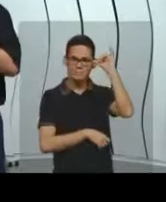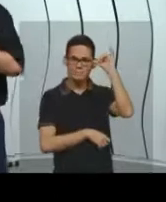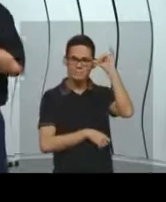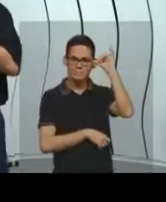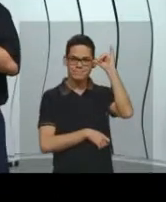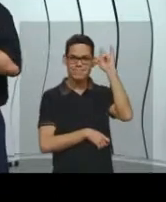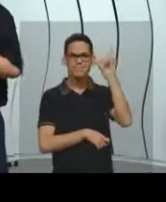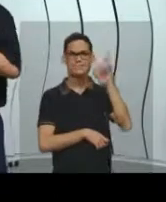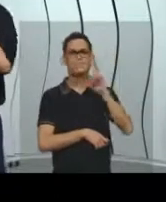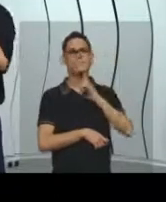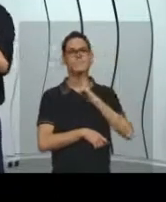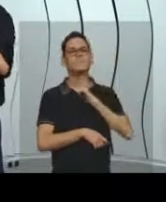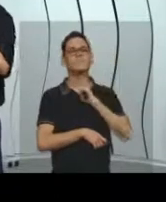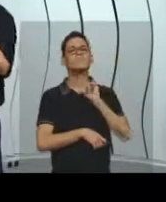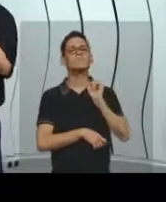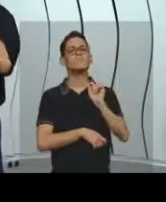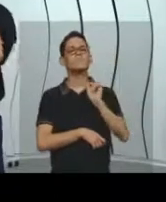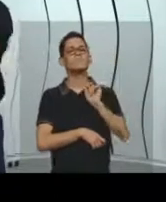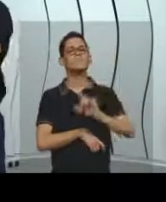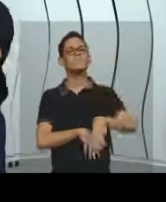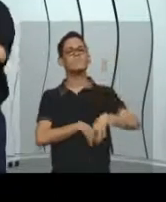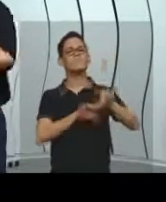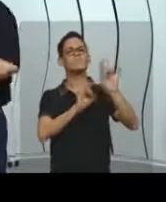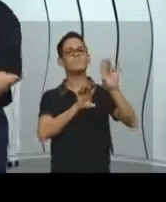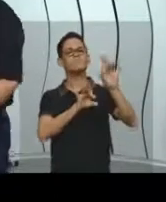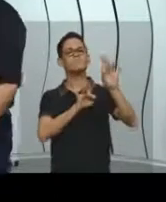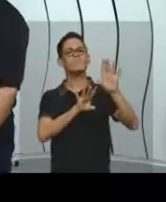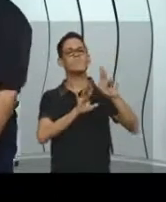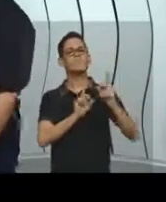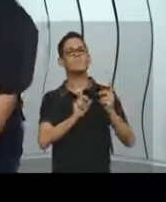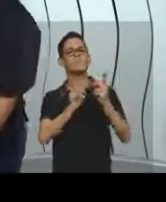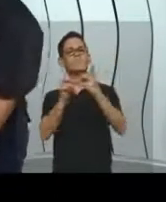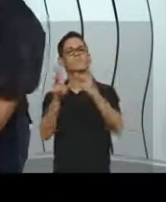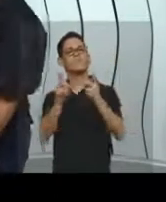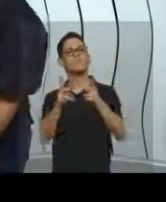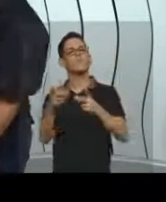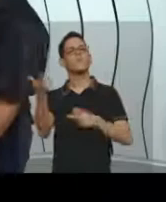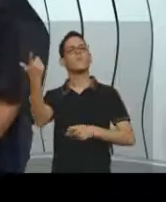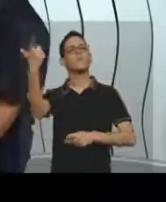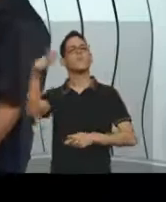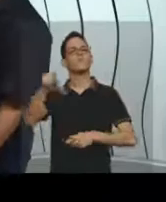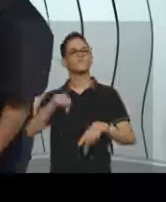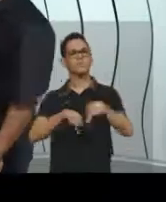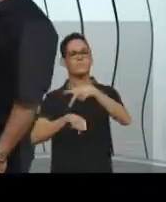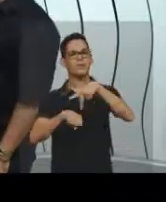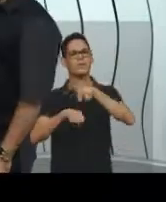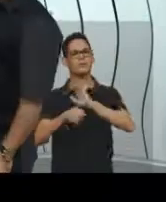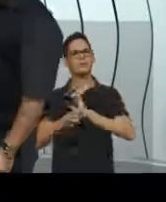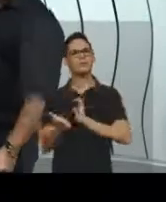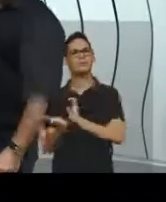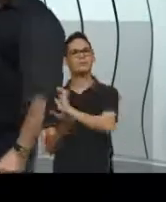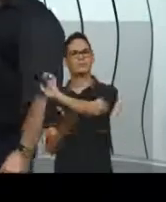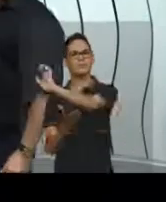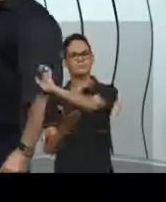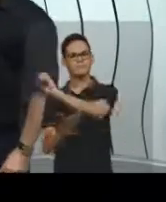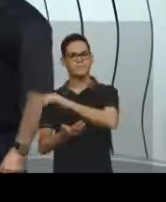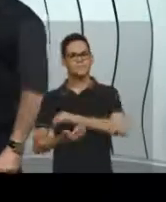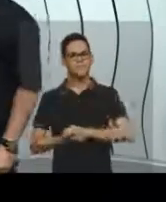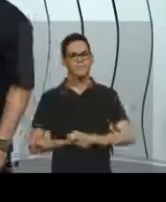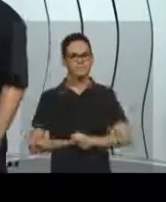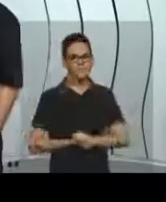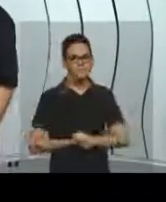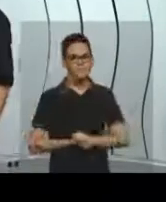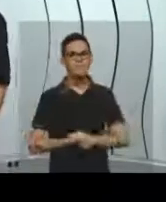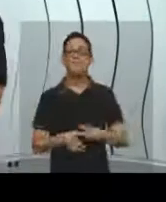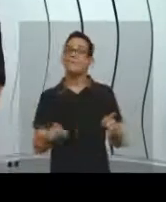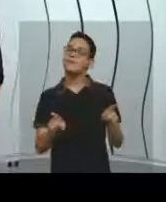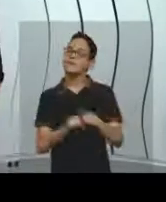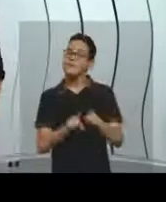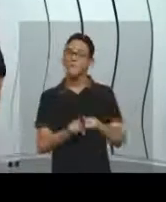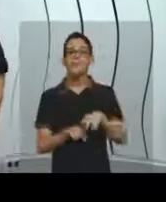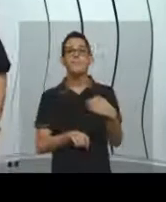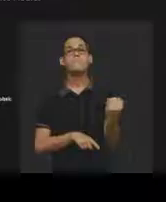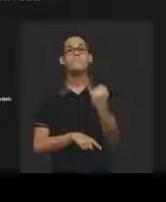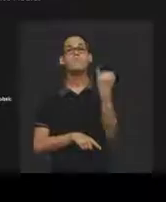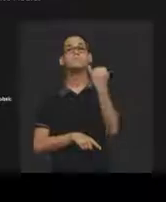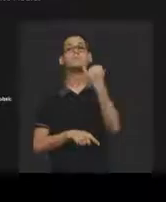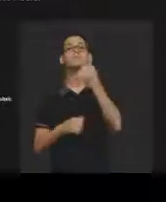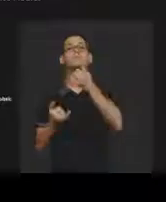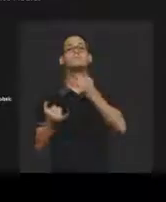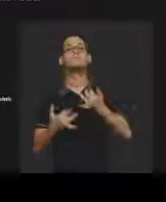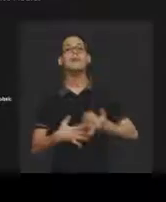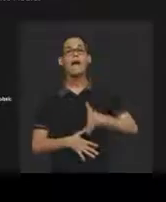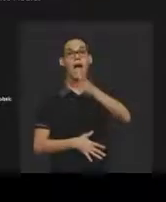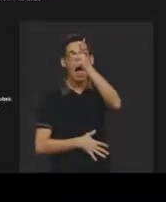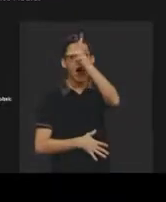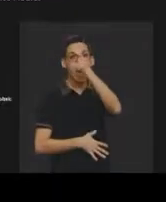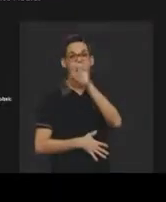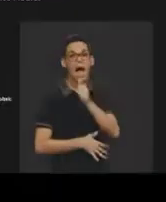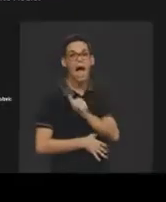uma grande commodity para o Brasil no mercado exterior, tá? Bom, merece destaque também a